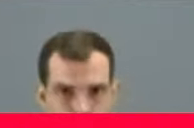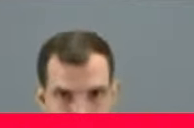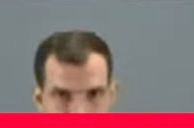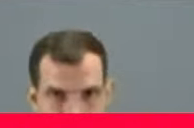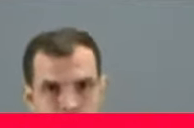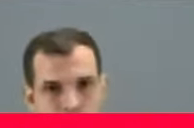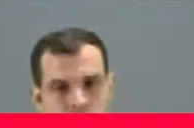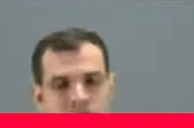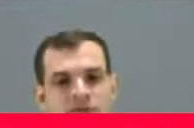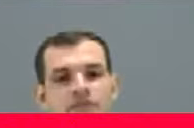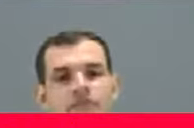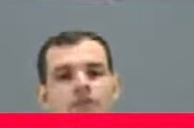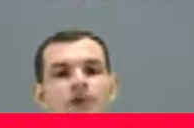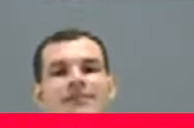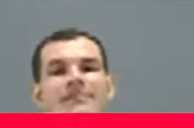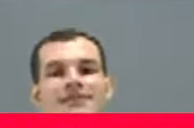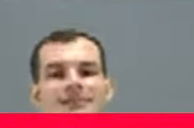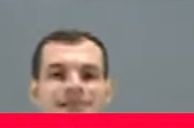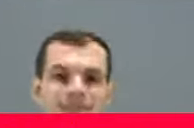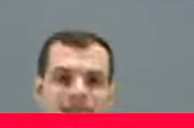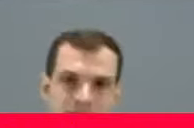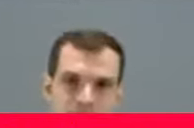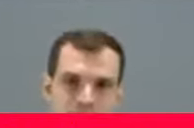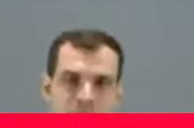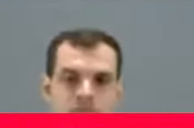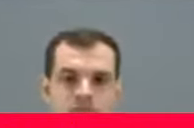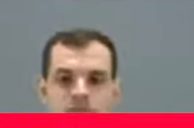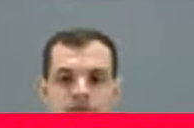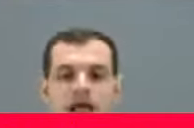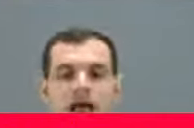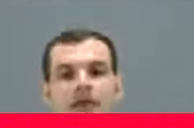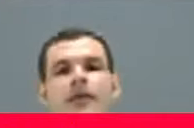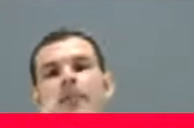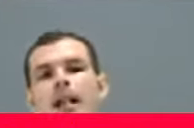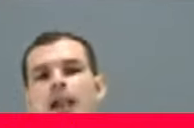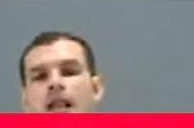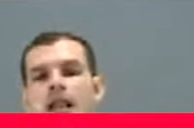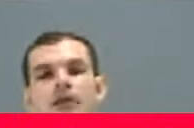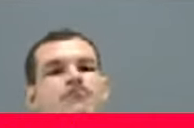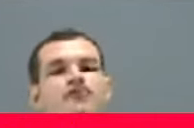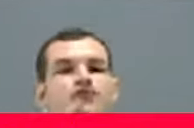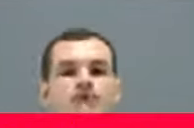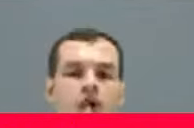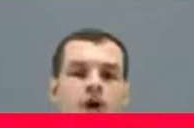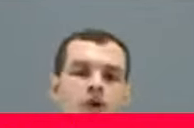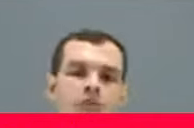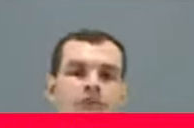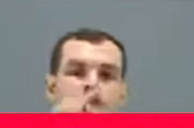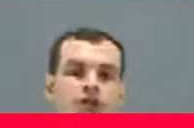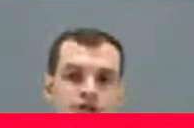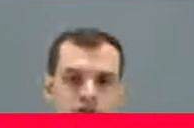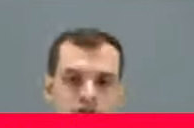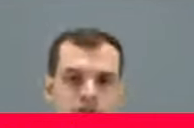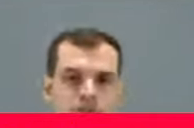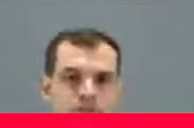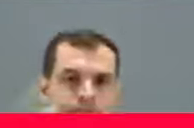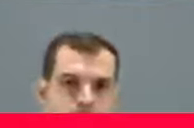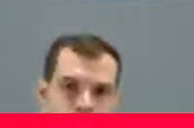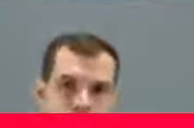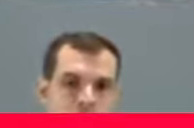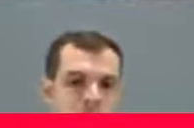na hora dessa casa parar com os discursos vazios, apenas eleitorais, e ir para a prática. O que a senadora Zenaide falou